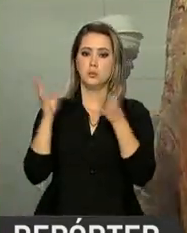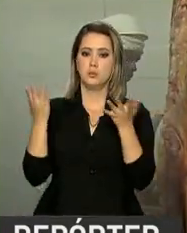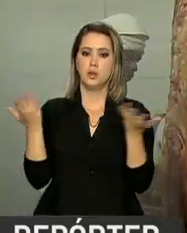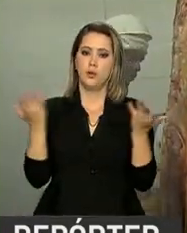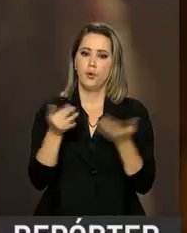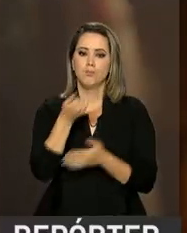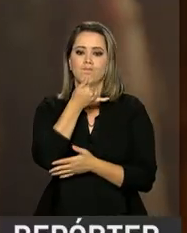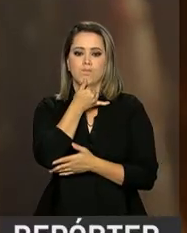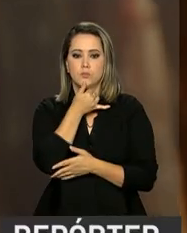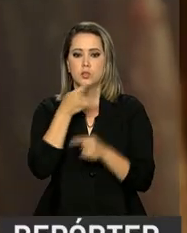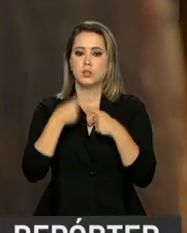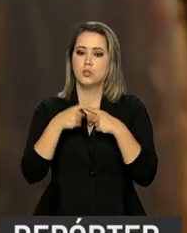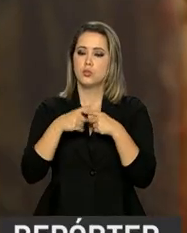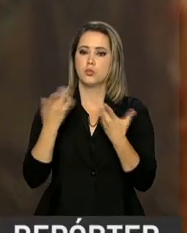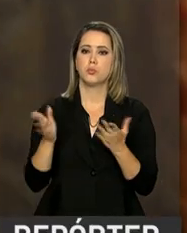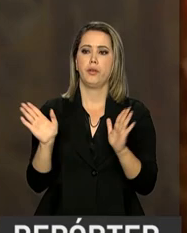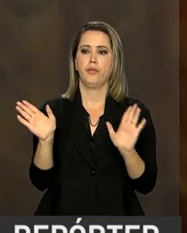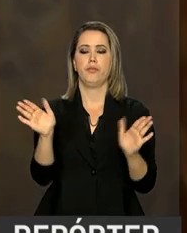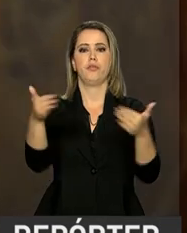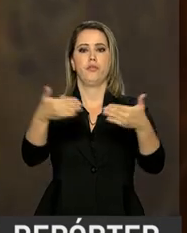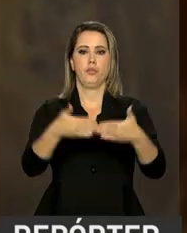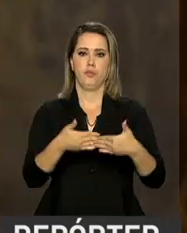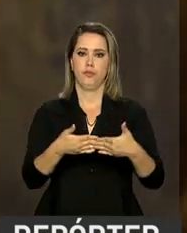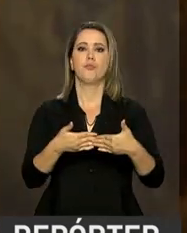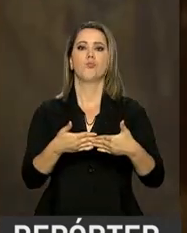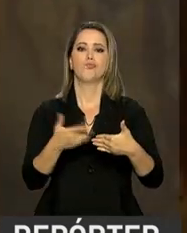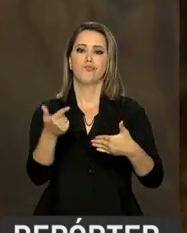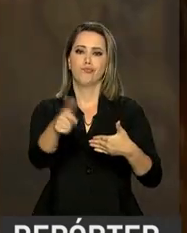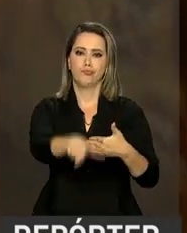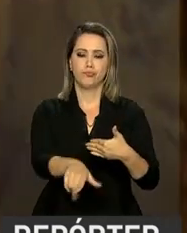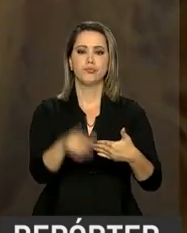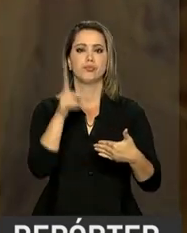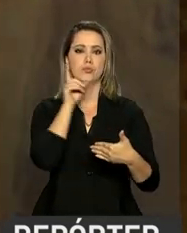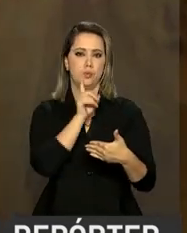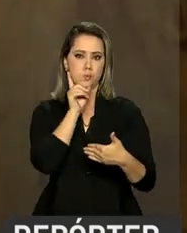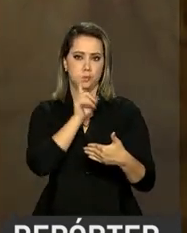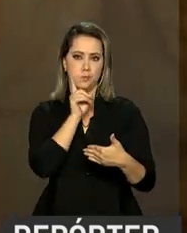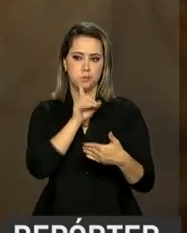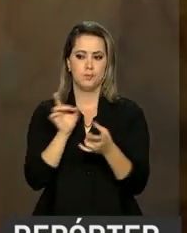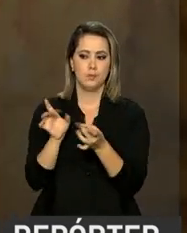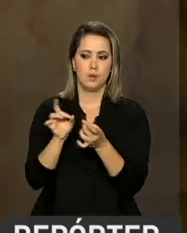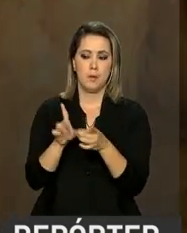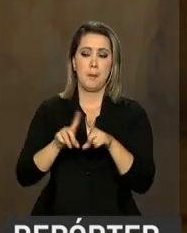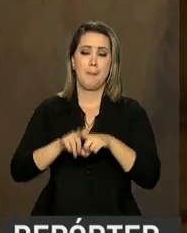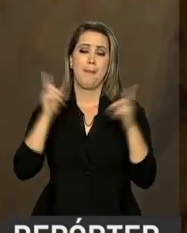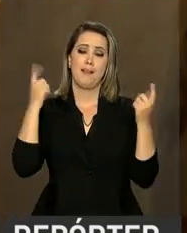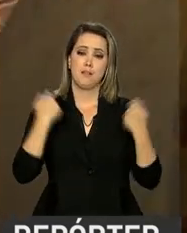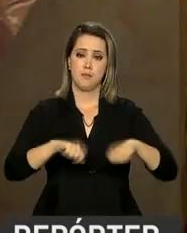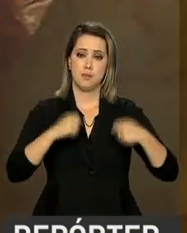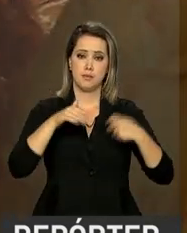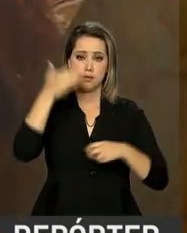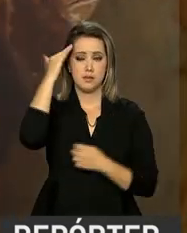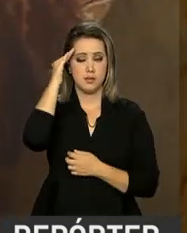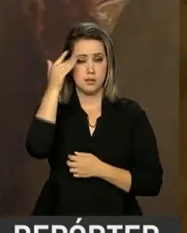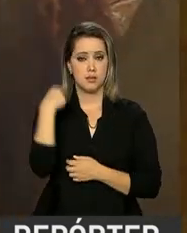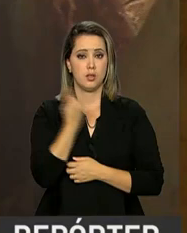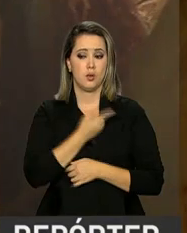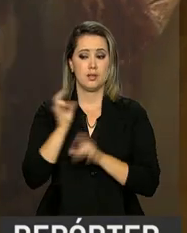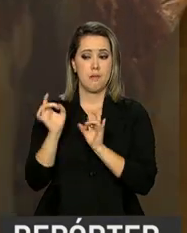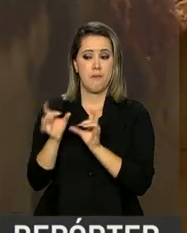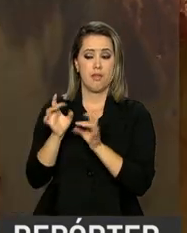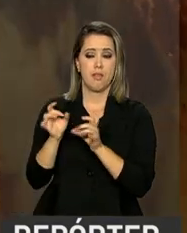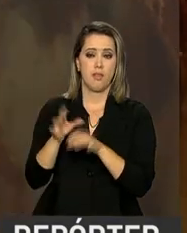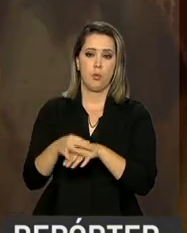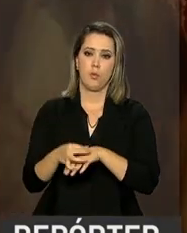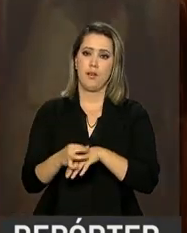lamentamos agora nesse momento em que fomos suspensos. Mas também há que se entender que nós estamos exportando carne